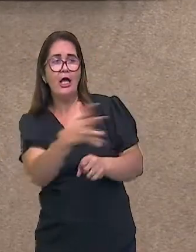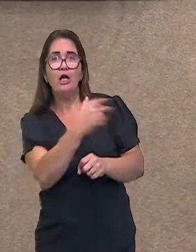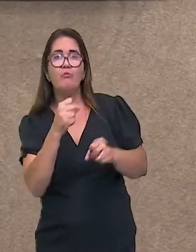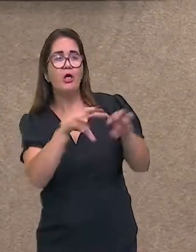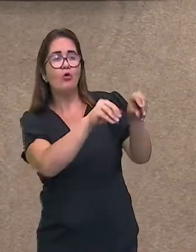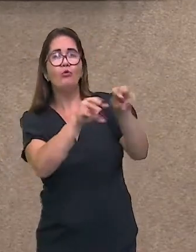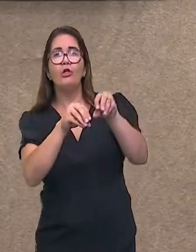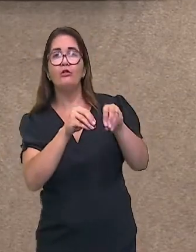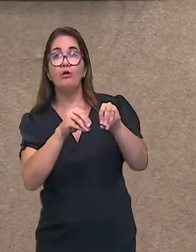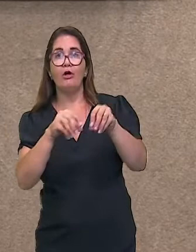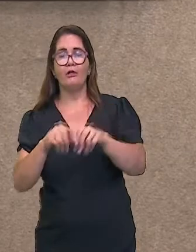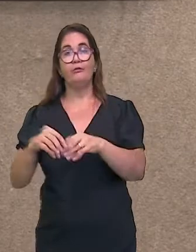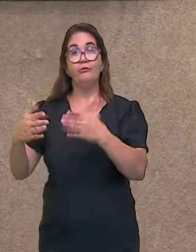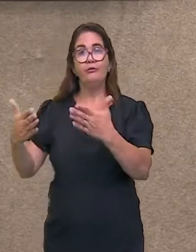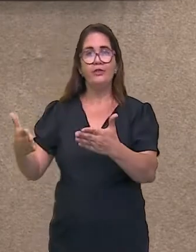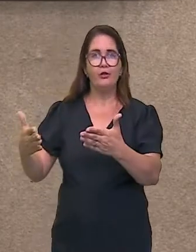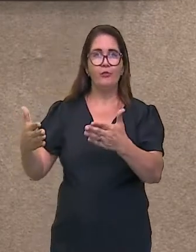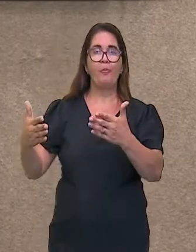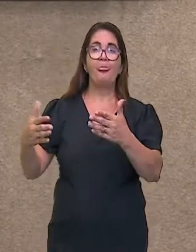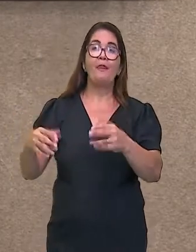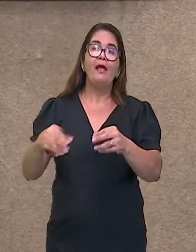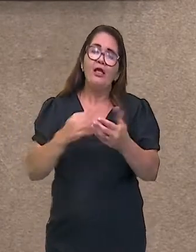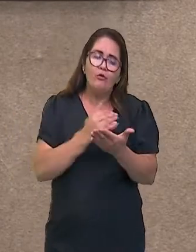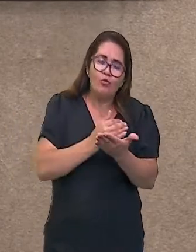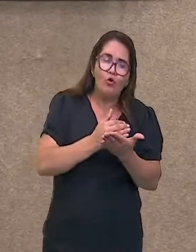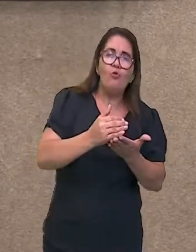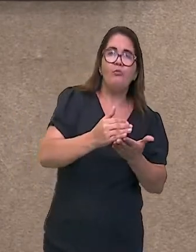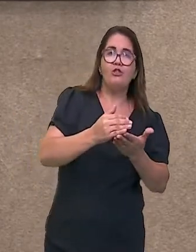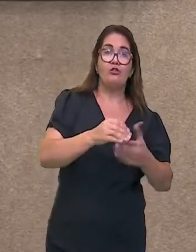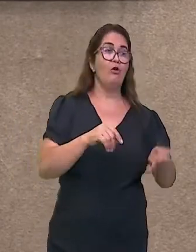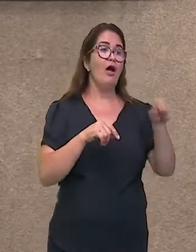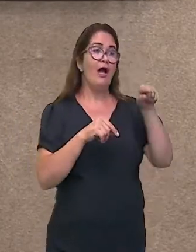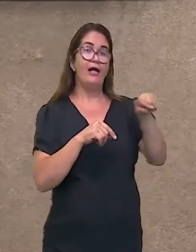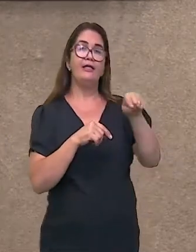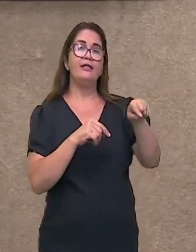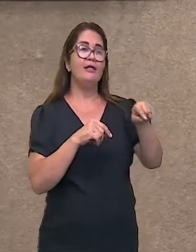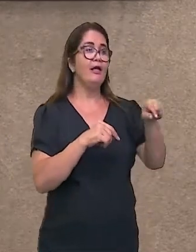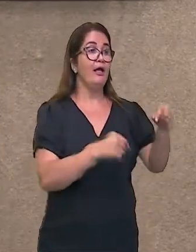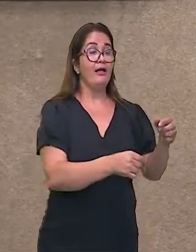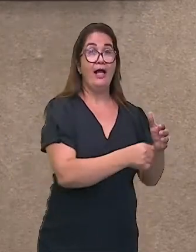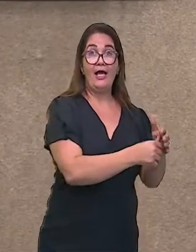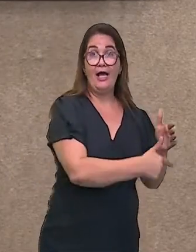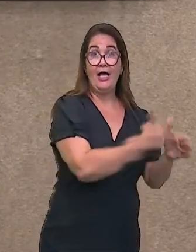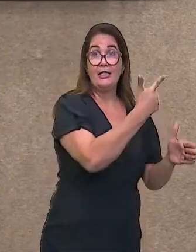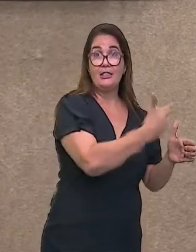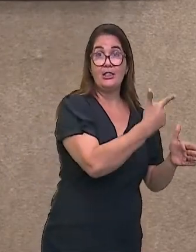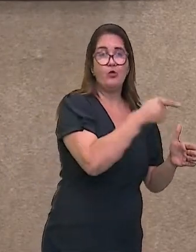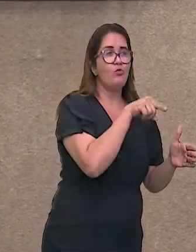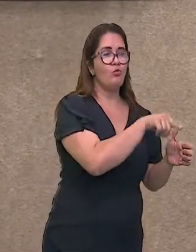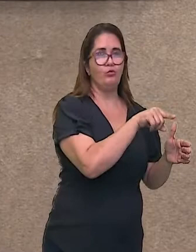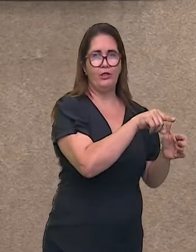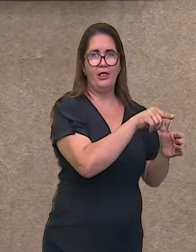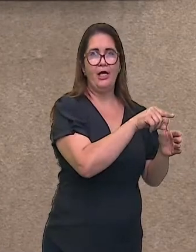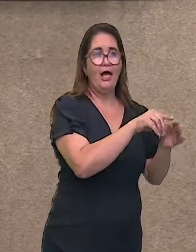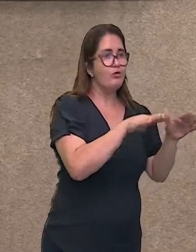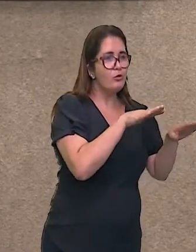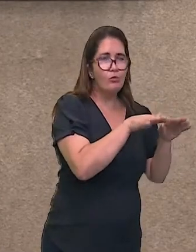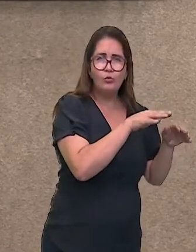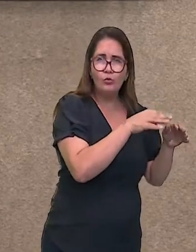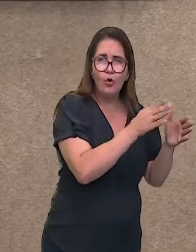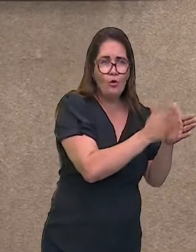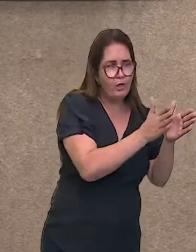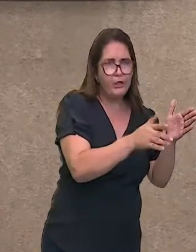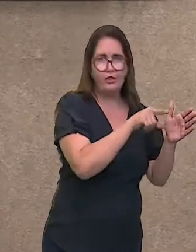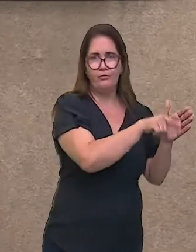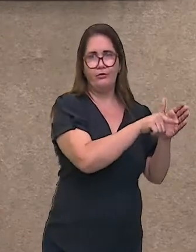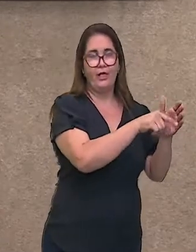impedir os alemães de conquistar Paris, iniciou-se a segunda fase da guerra, caracterizada pelas trincheiras.